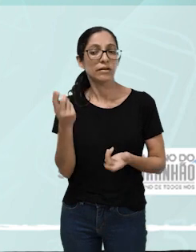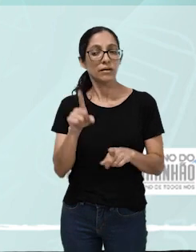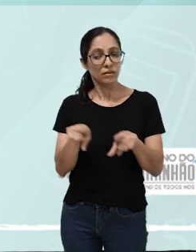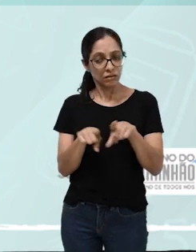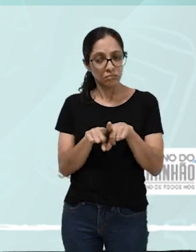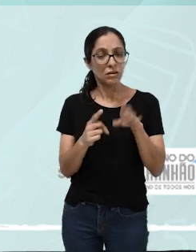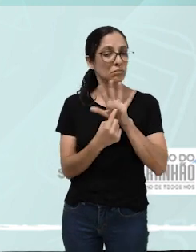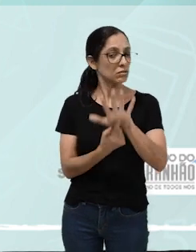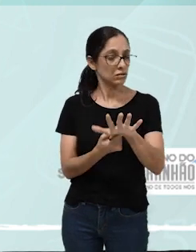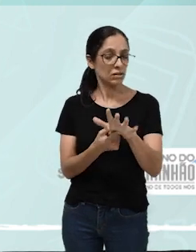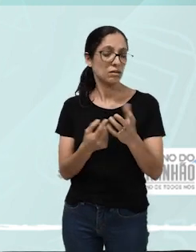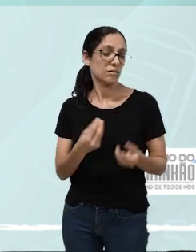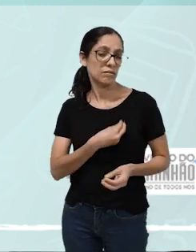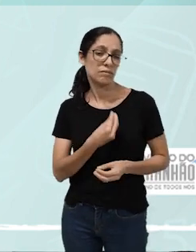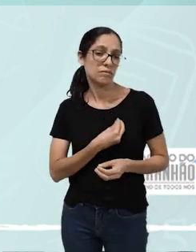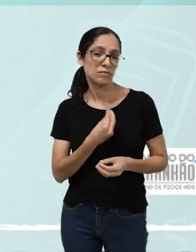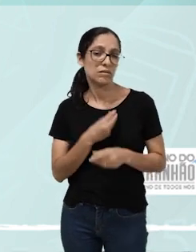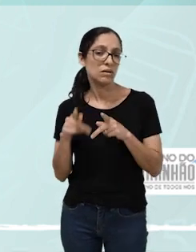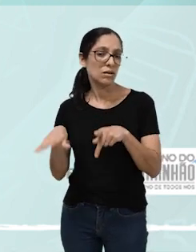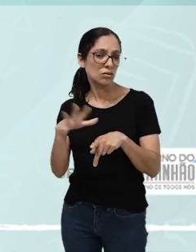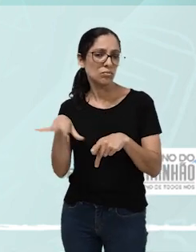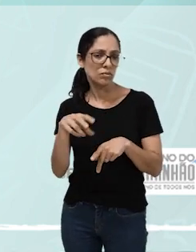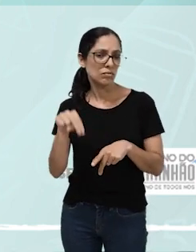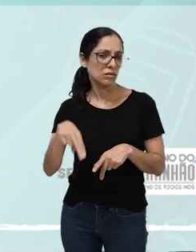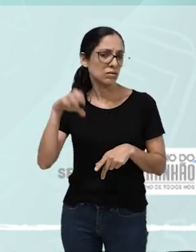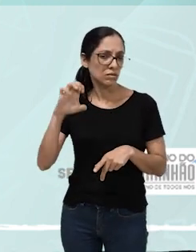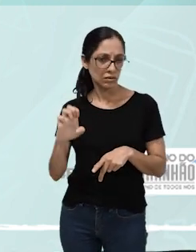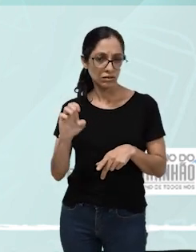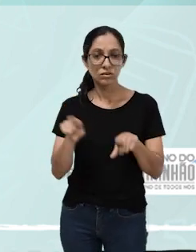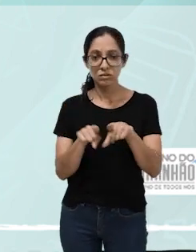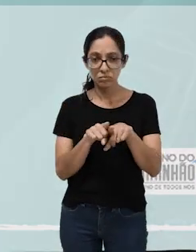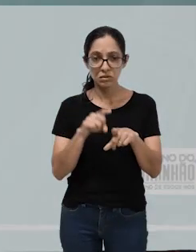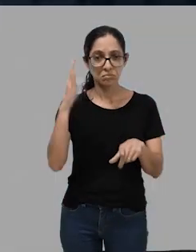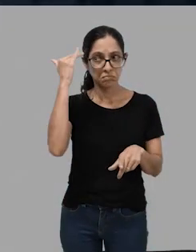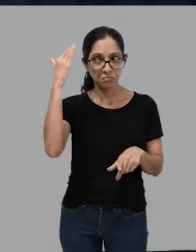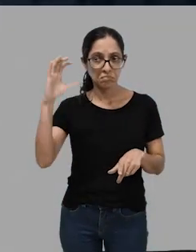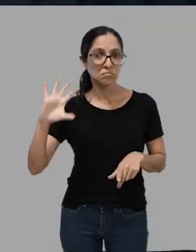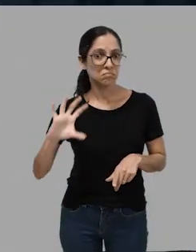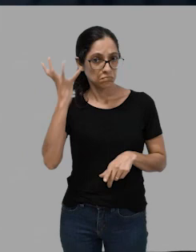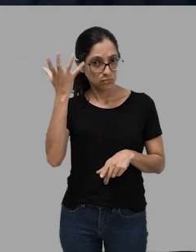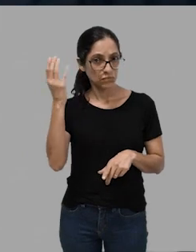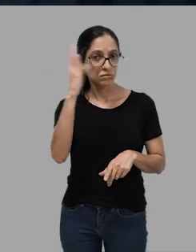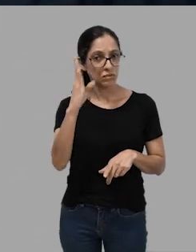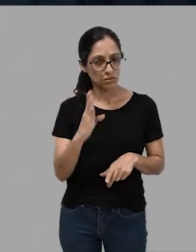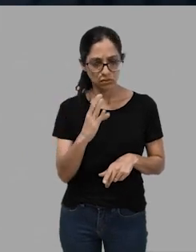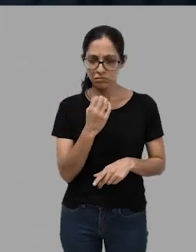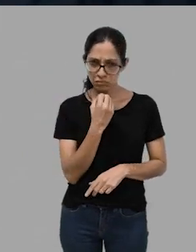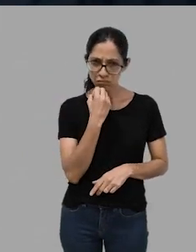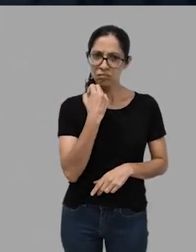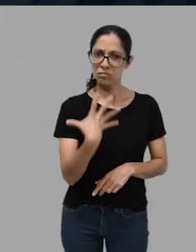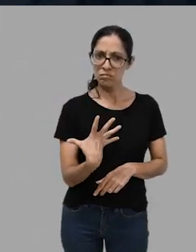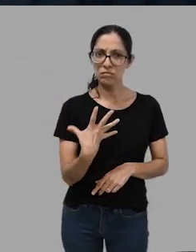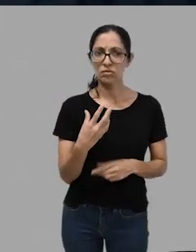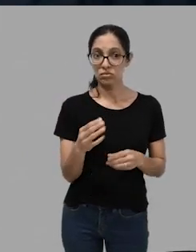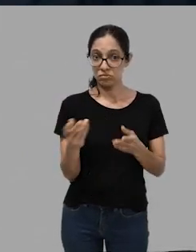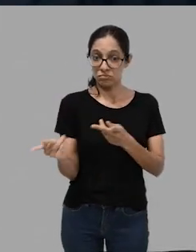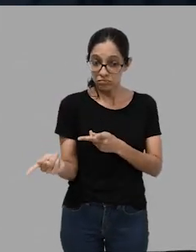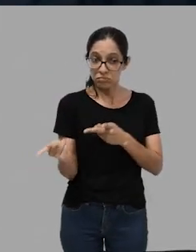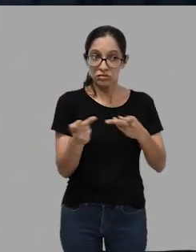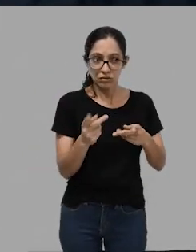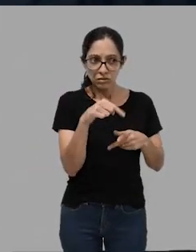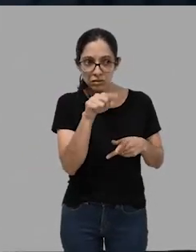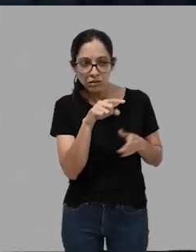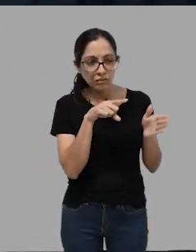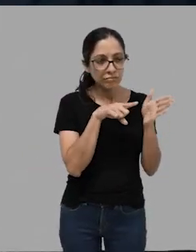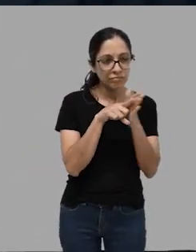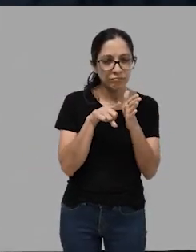sertanejo até grandes romances e acontecimentos da história do Brasil muito rico muito bom dizer eu convido vocês a